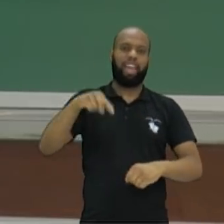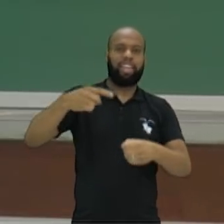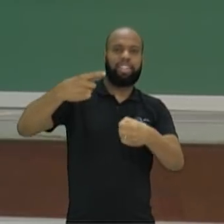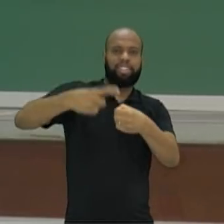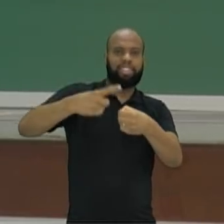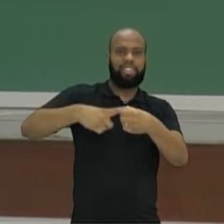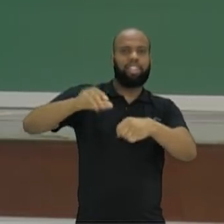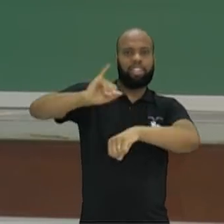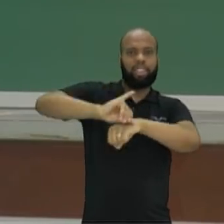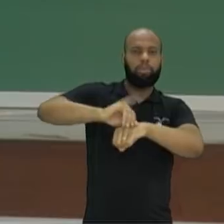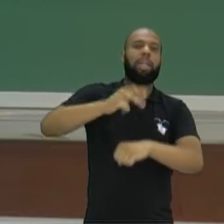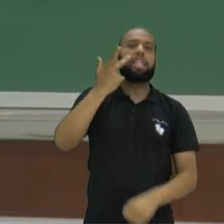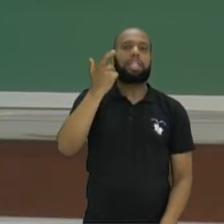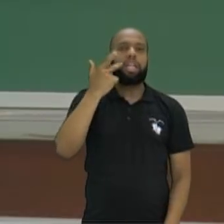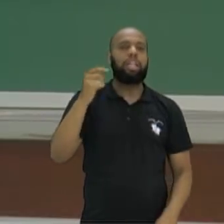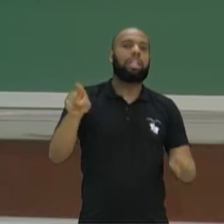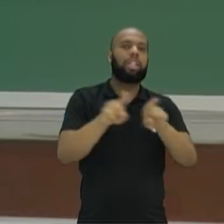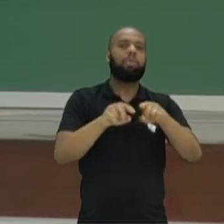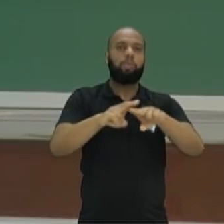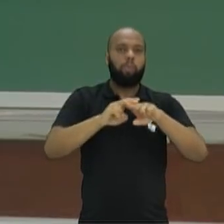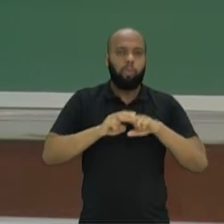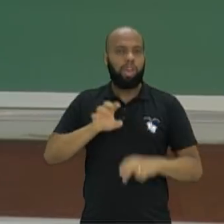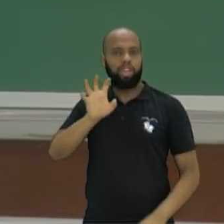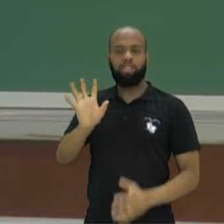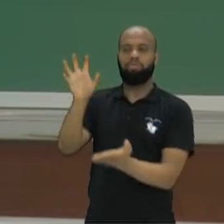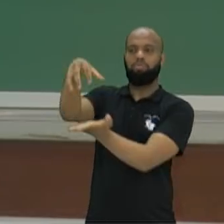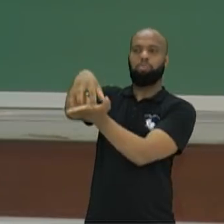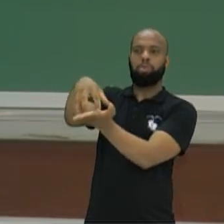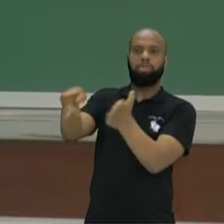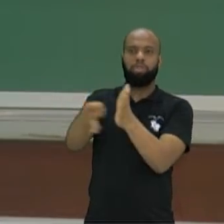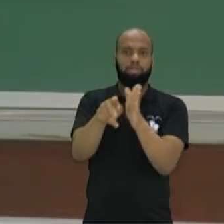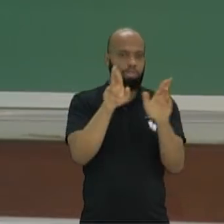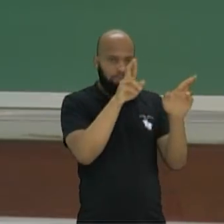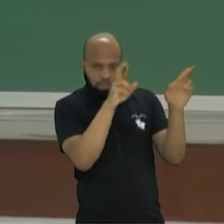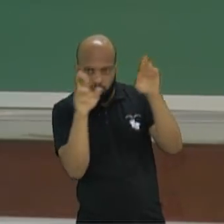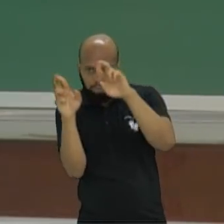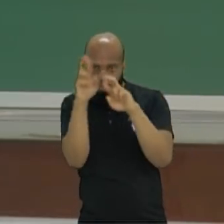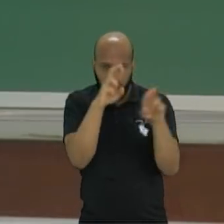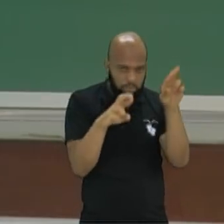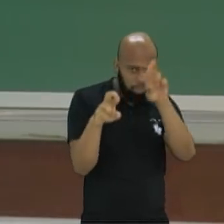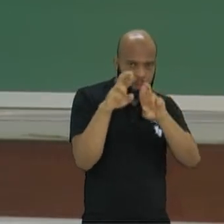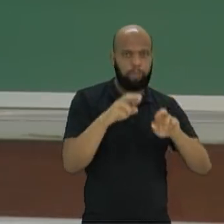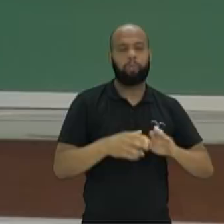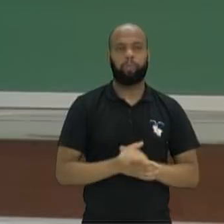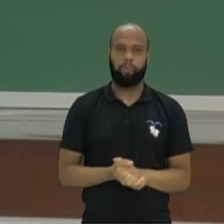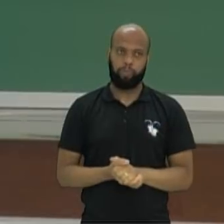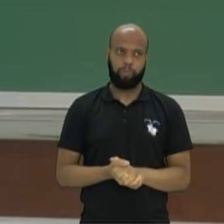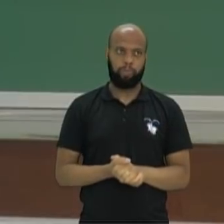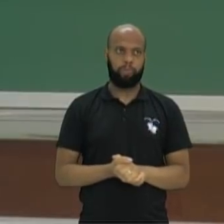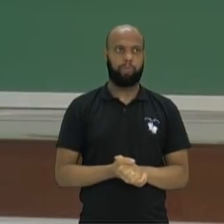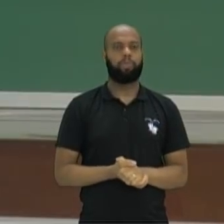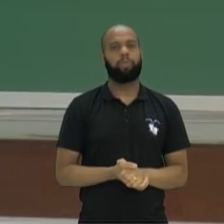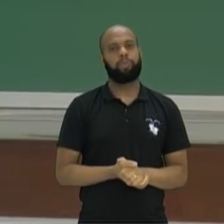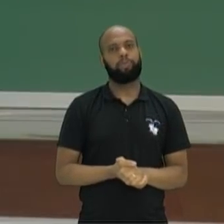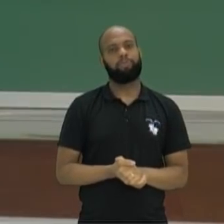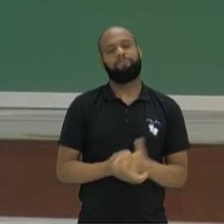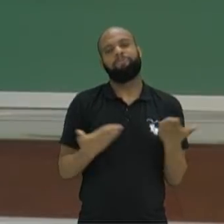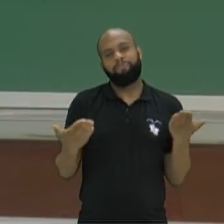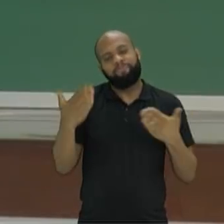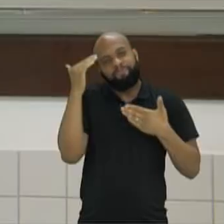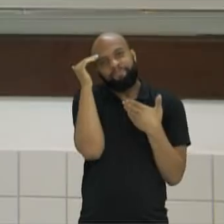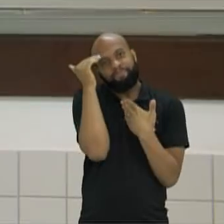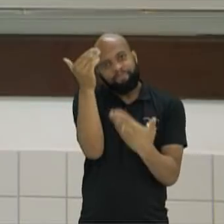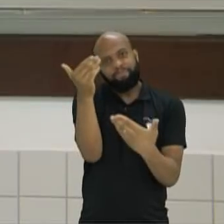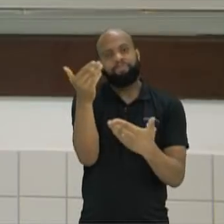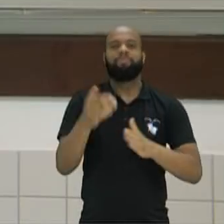do Ceará, também por causa dessa origem do forte, ou né, o mito do forte de lá. Sem palavras,